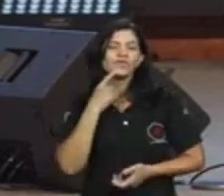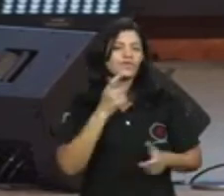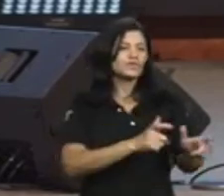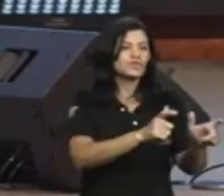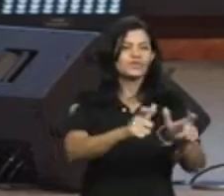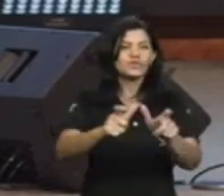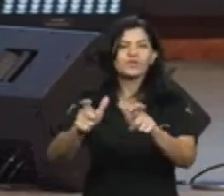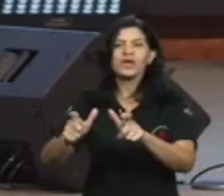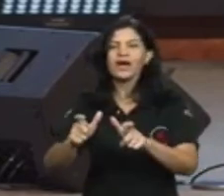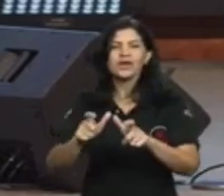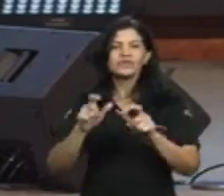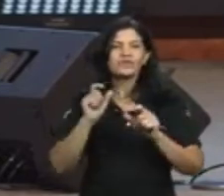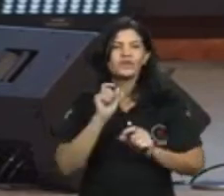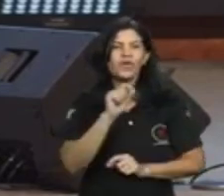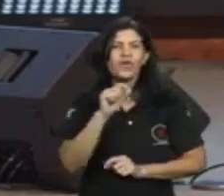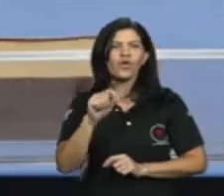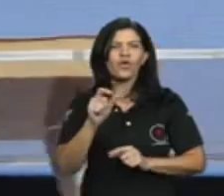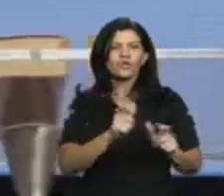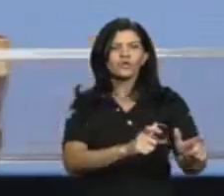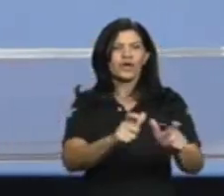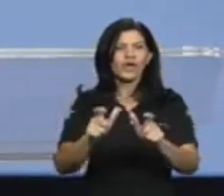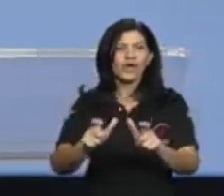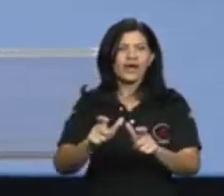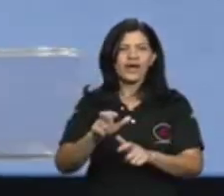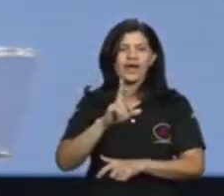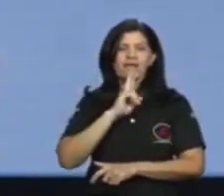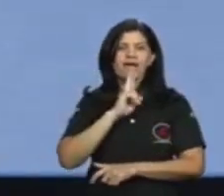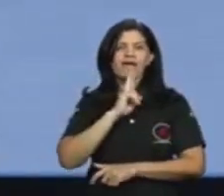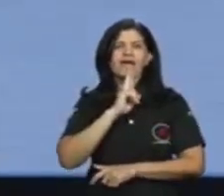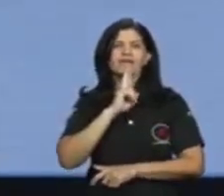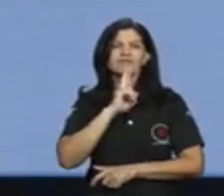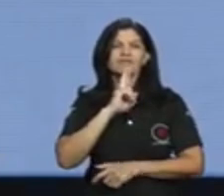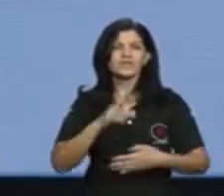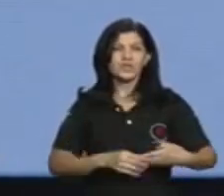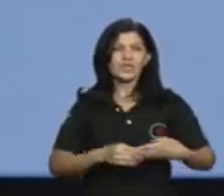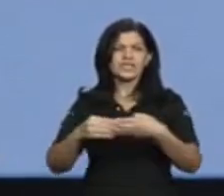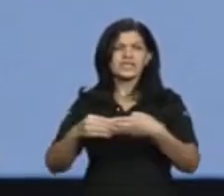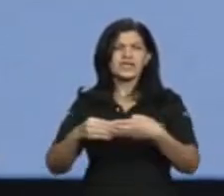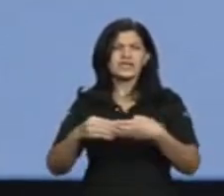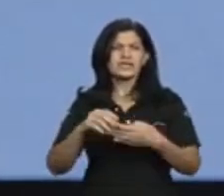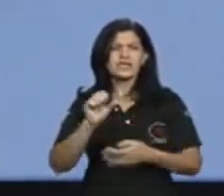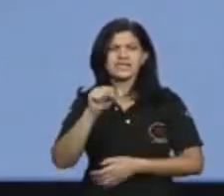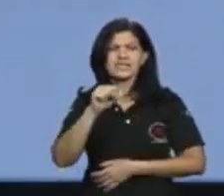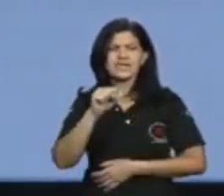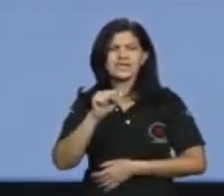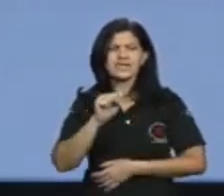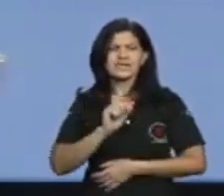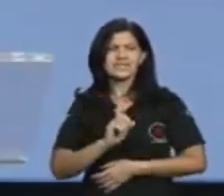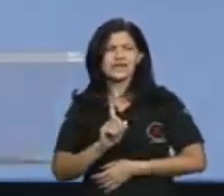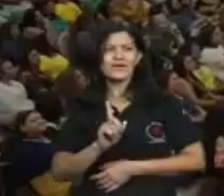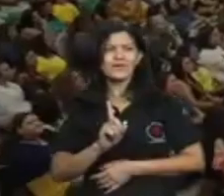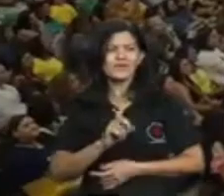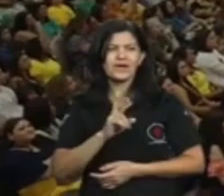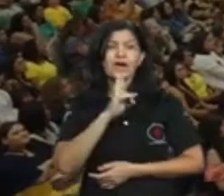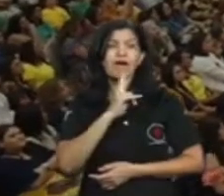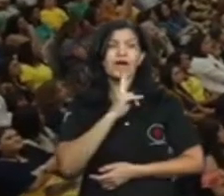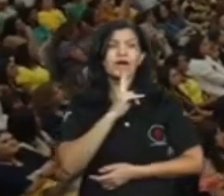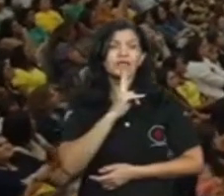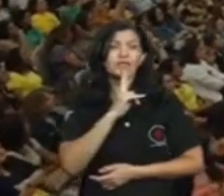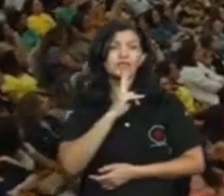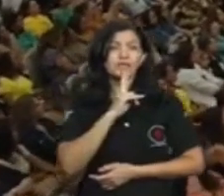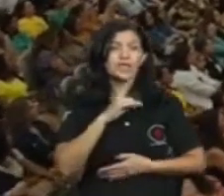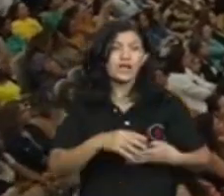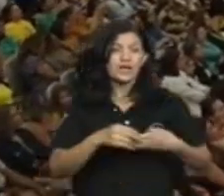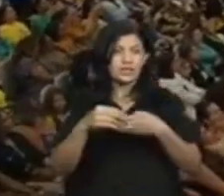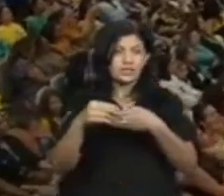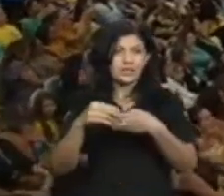Aqui? O Regis. O Regis está aí, o líder? Não? Ok. Vou falar com vocês